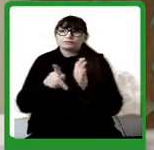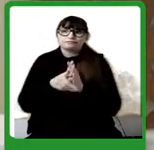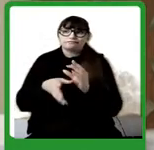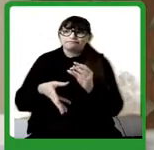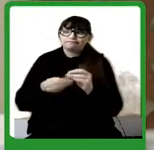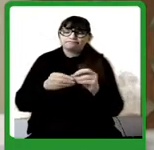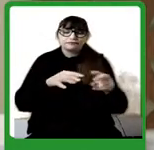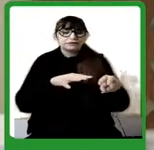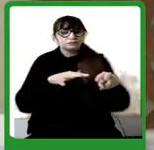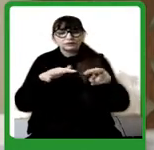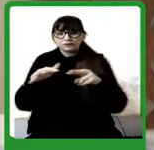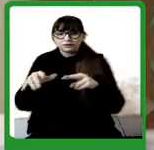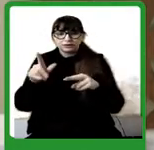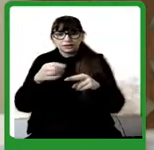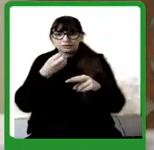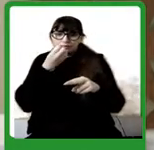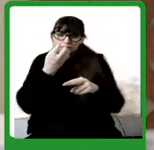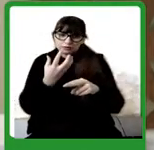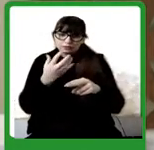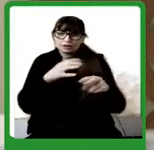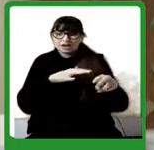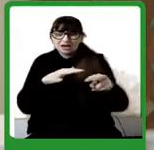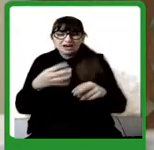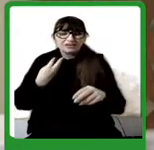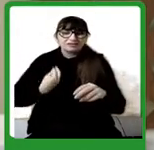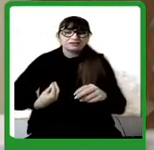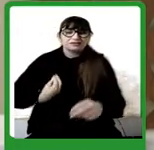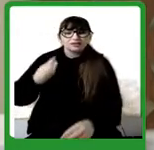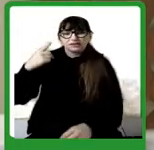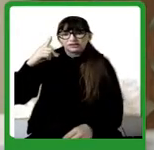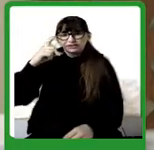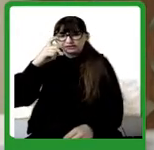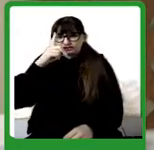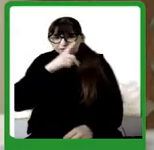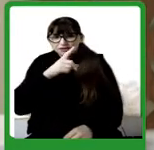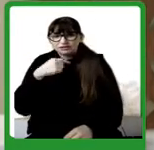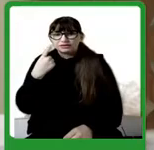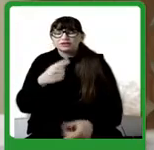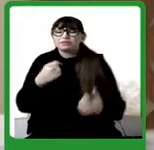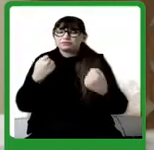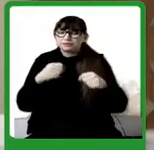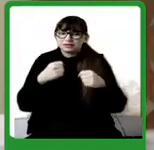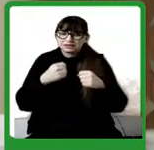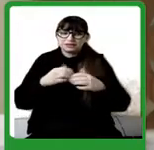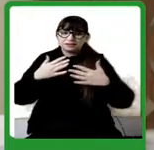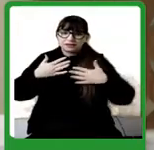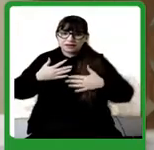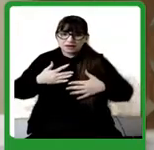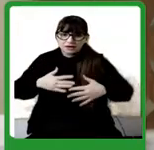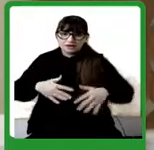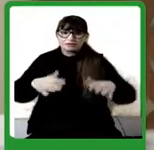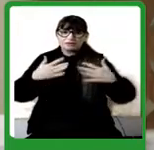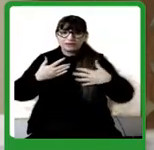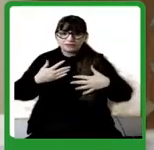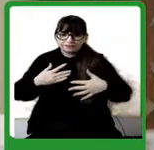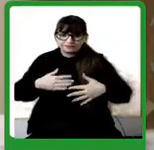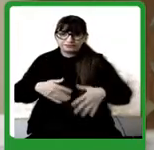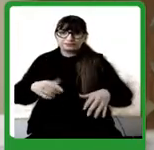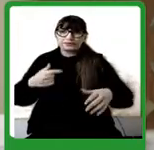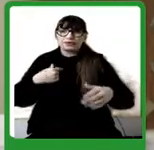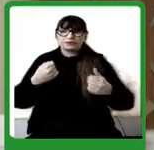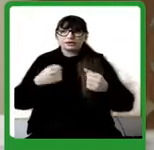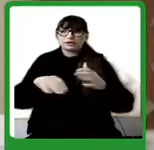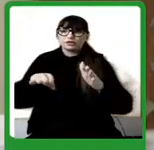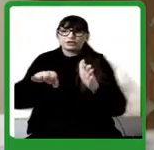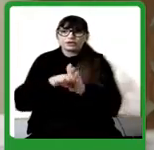que cada vez mais a vida tá corrida. Né? Que às vezes a gente precisa tirar o pé, dar uma desacelerada. No meu caso é o contrário. Que chega no sábado eu tenho